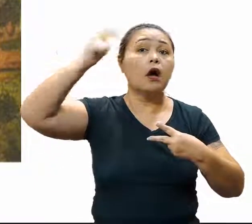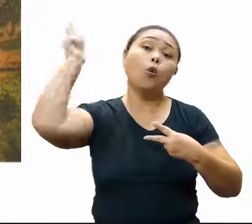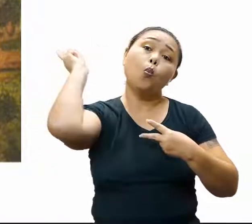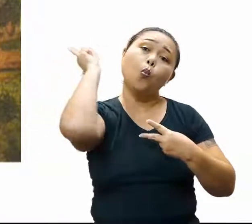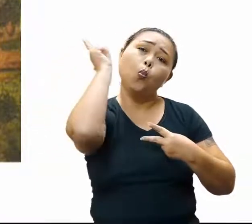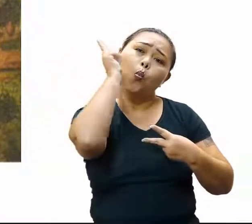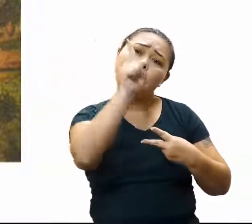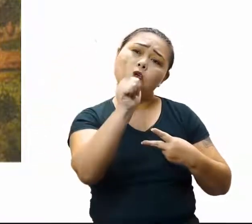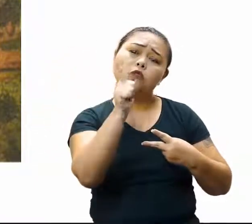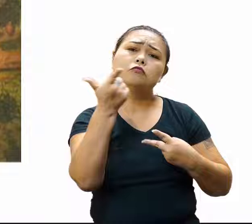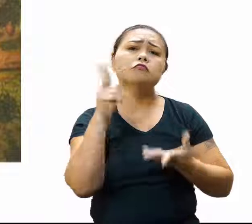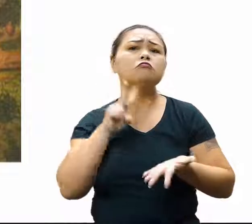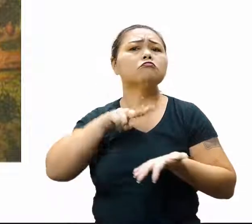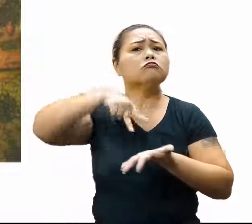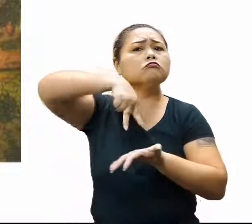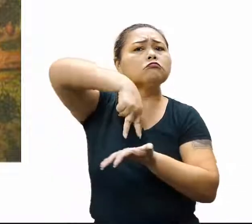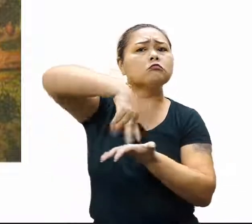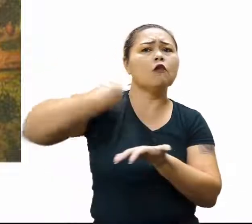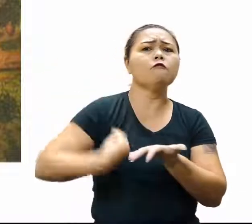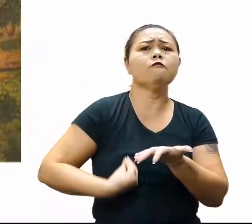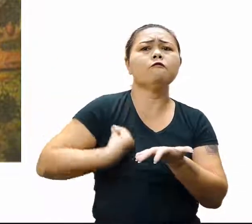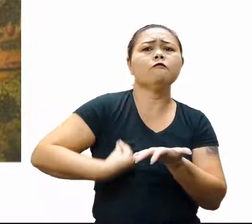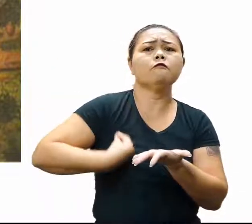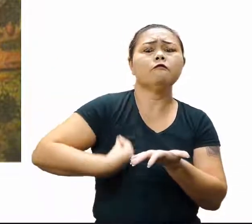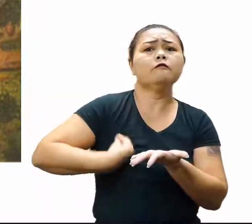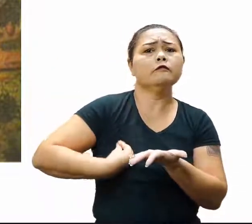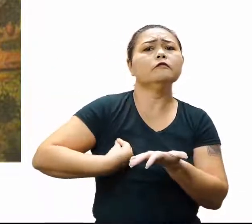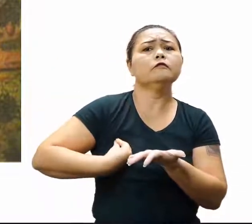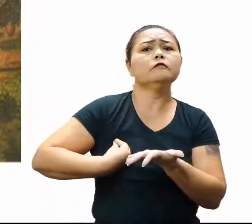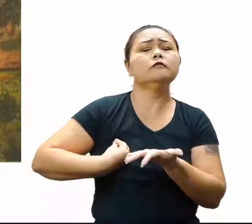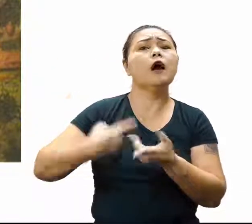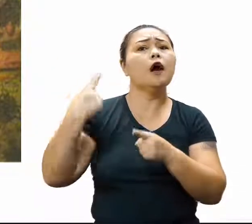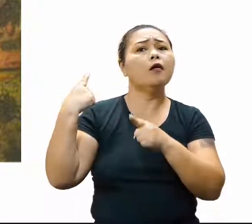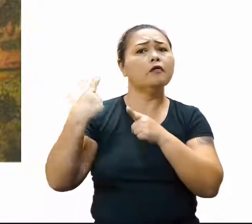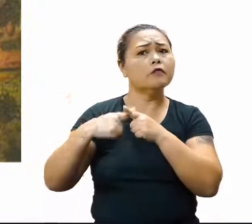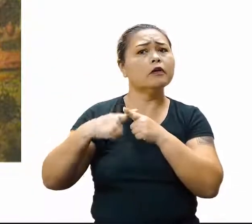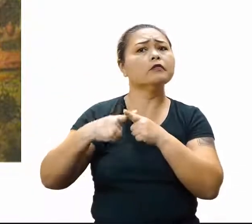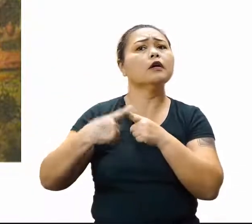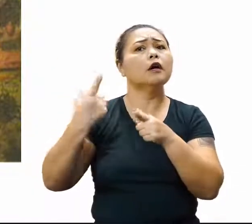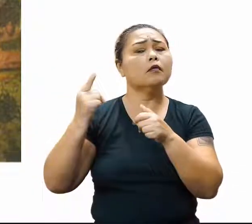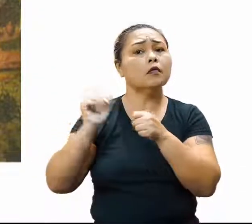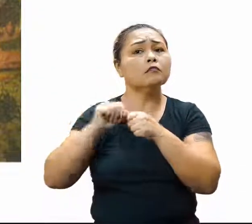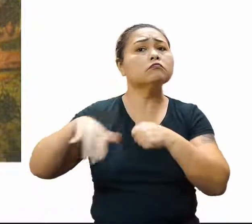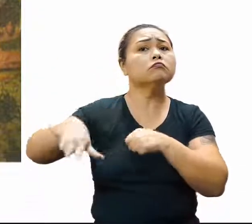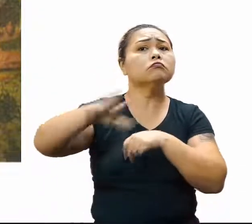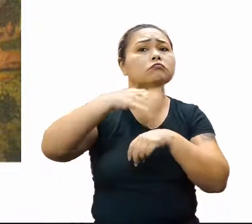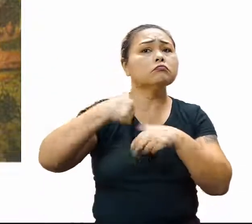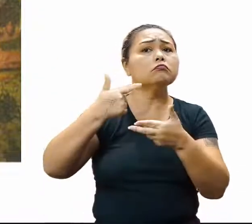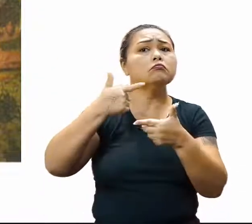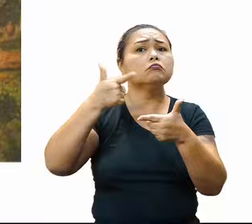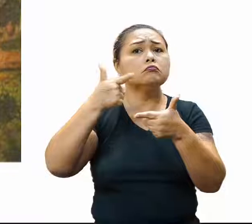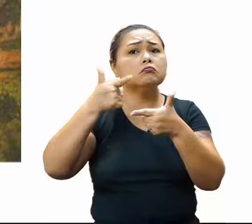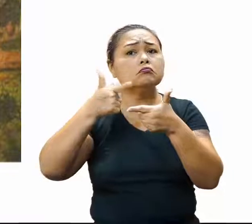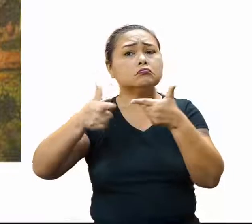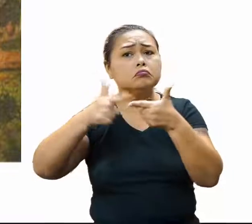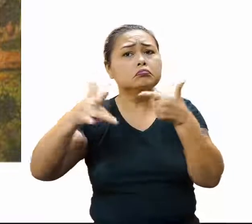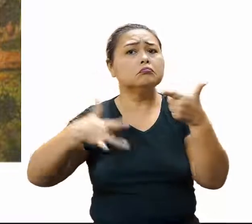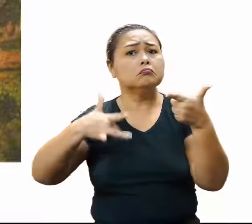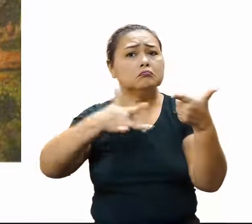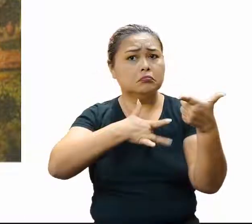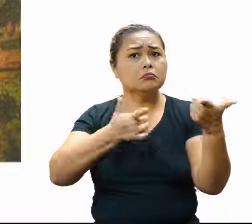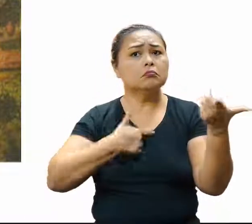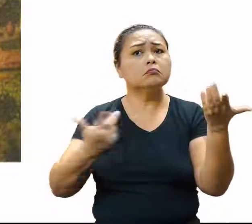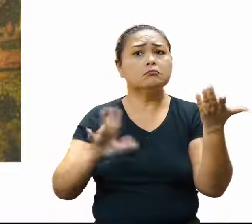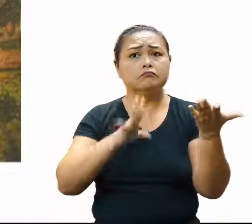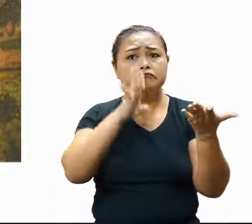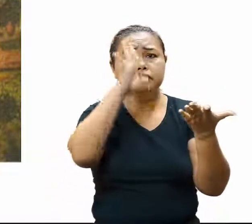resistir aos males que assolavam ali o Vale do Guaporé. Claro que